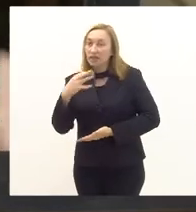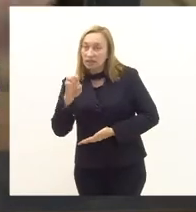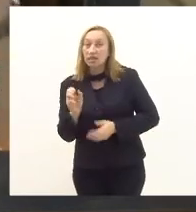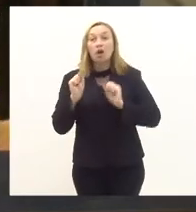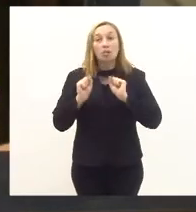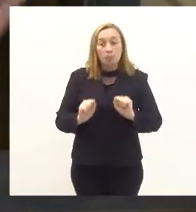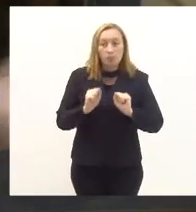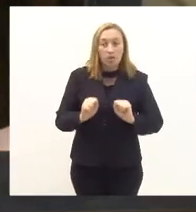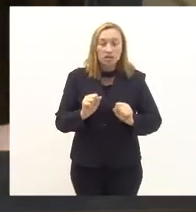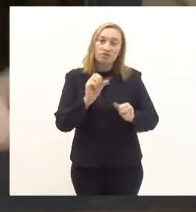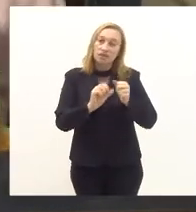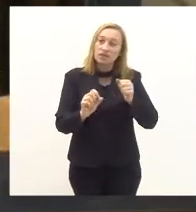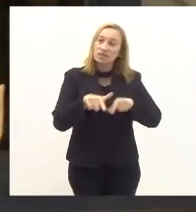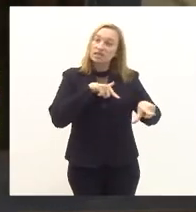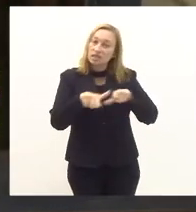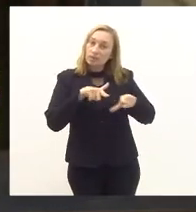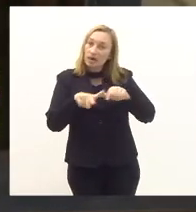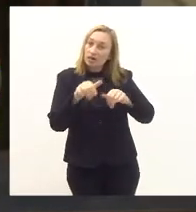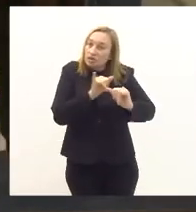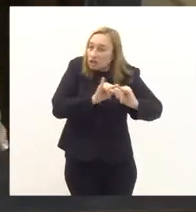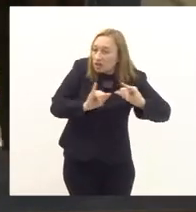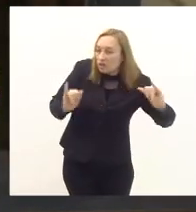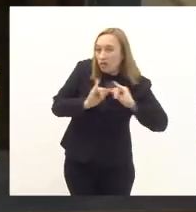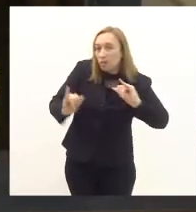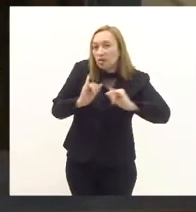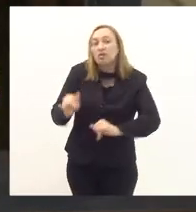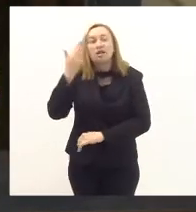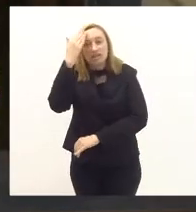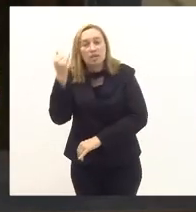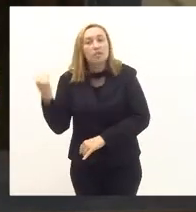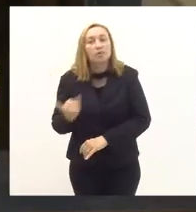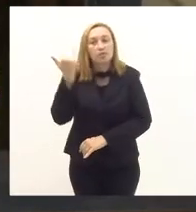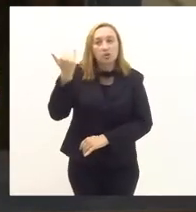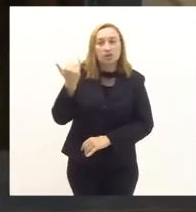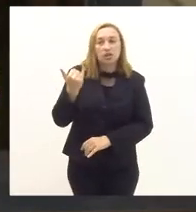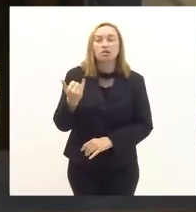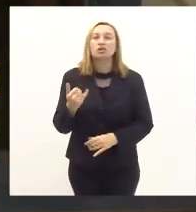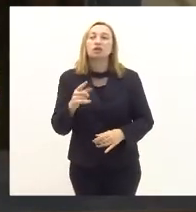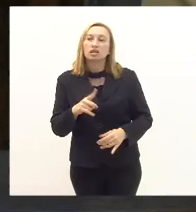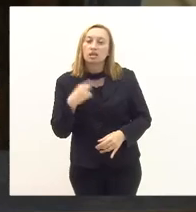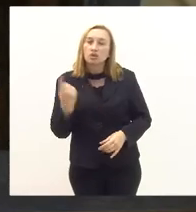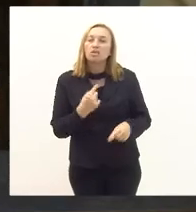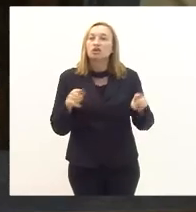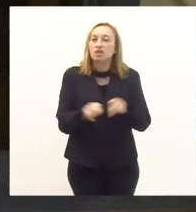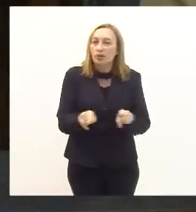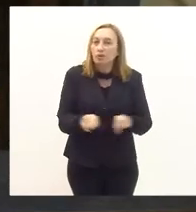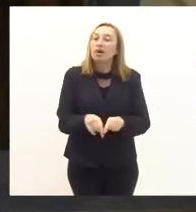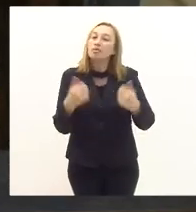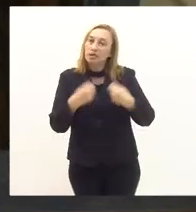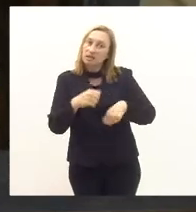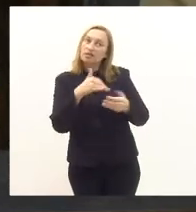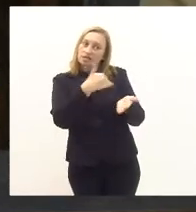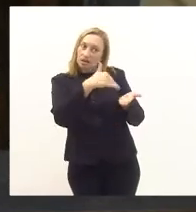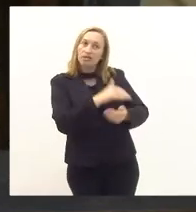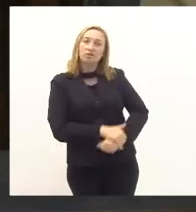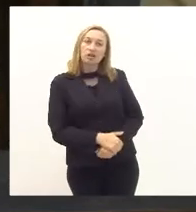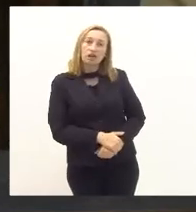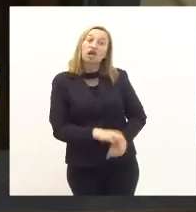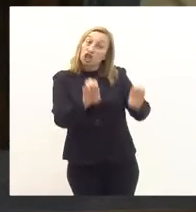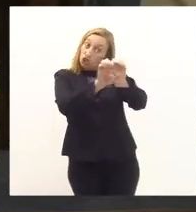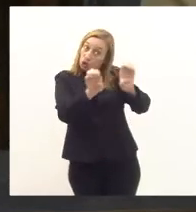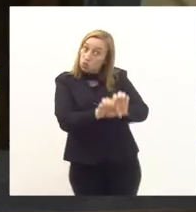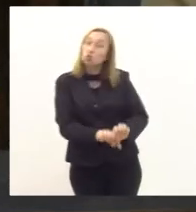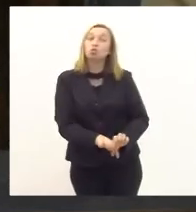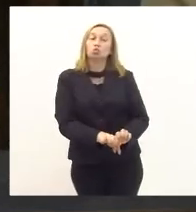executar essas jornadas formativas, porque a gente sabe da importância disso, e a gente também precisa, secretário, da